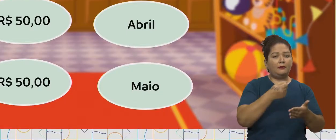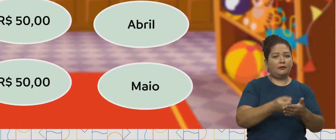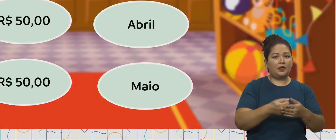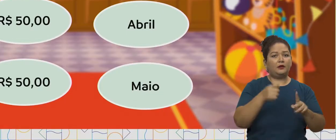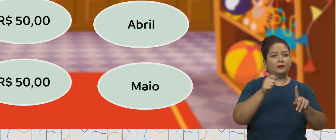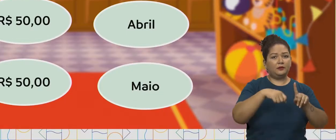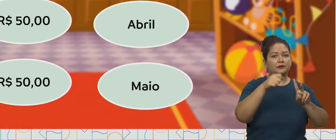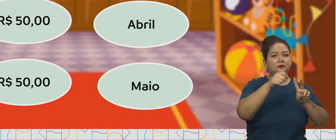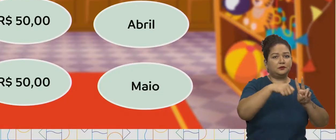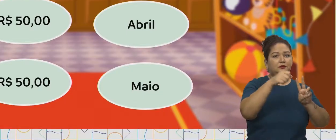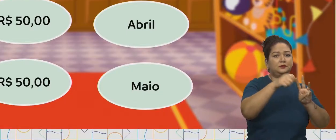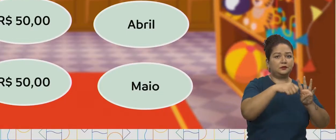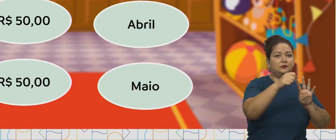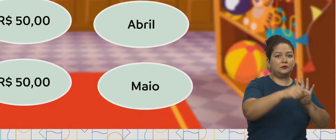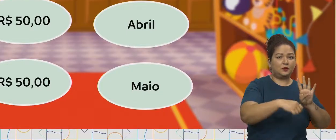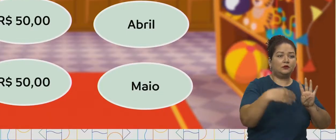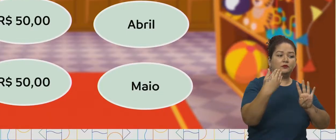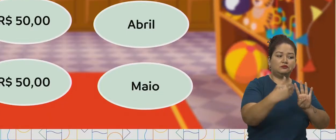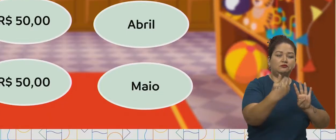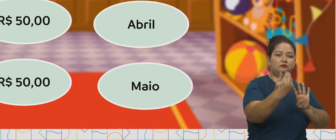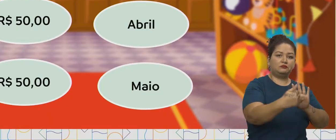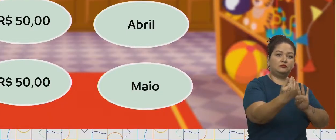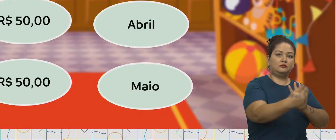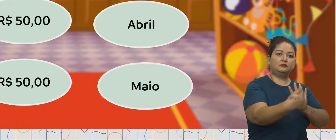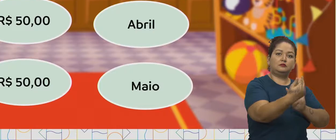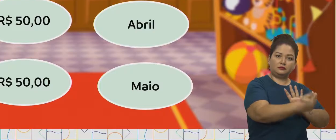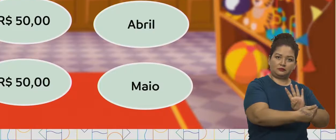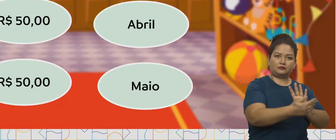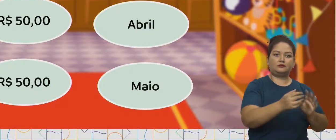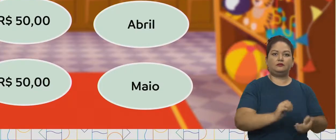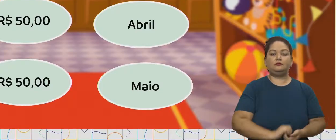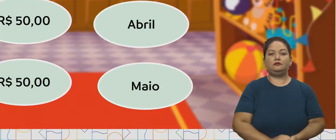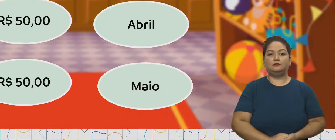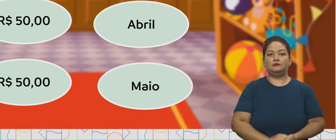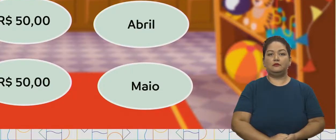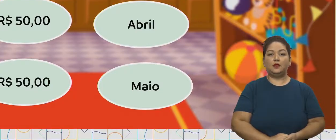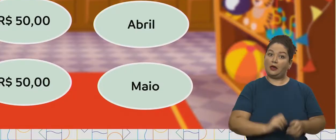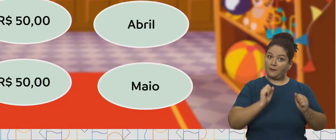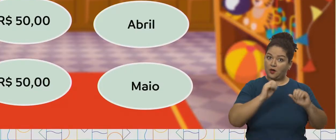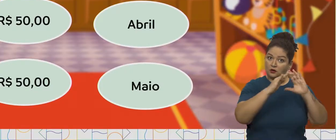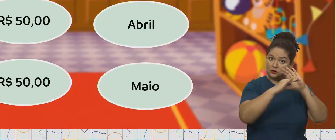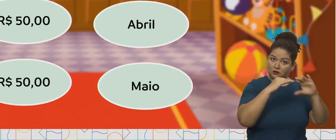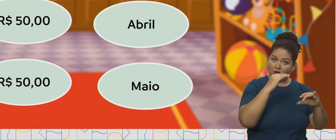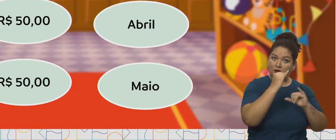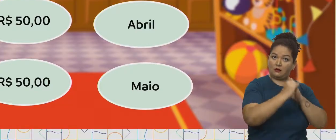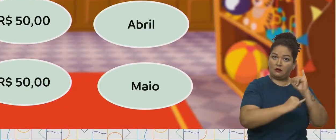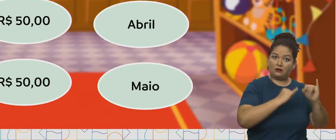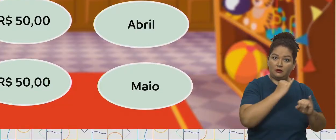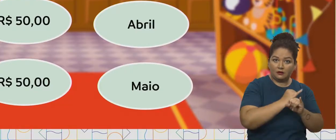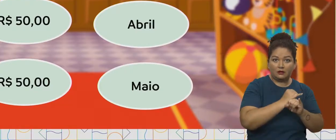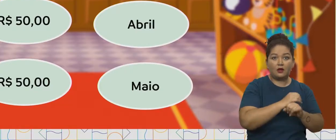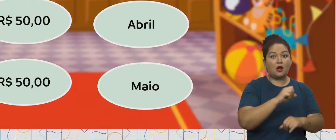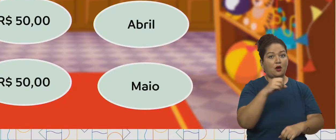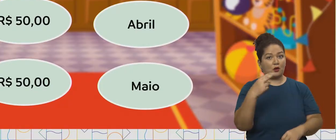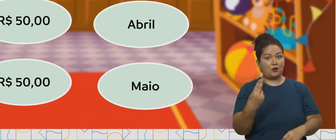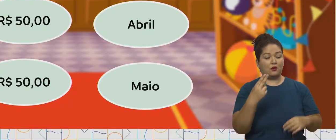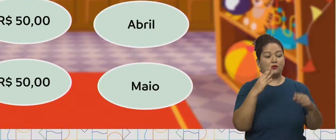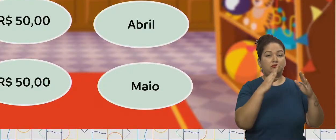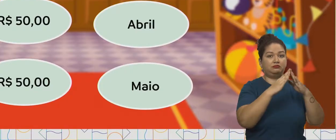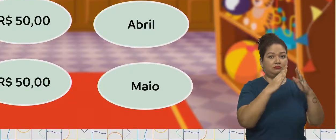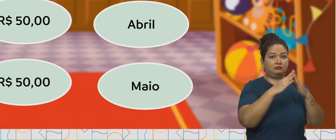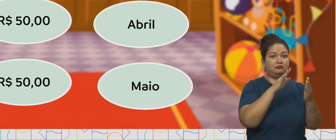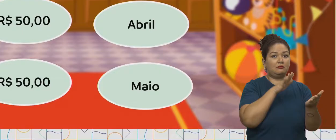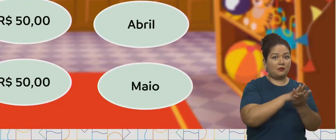e parcelado de 4 vezes, por exemplo, os boletos chegarão de maneira impressa ou digital nos 4 meses